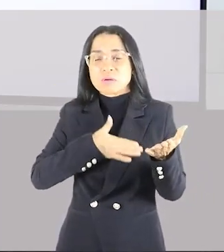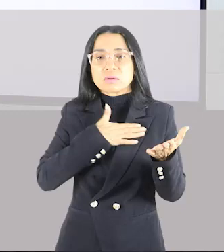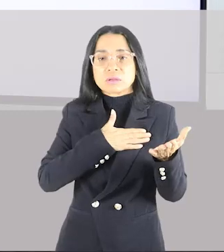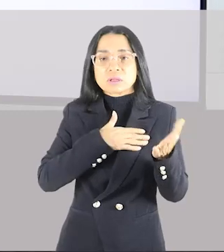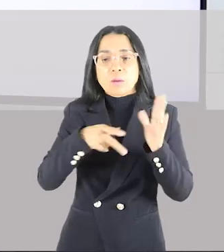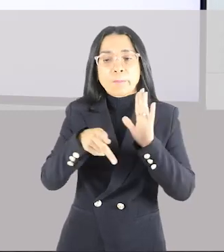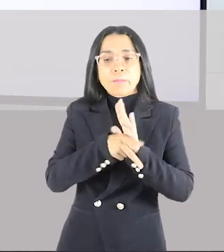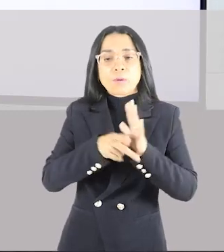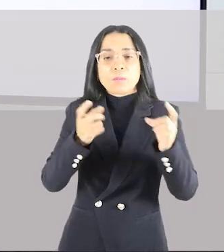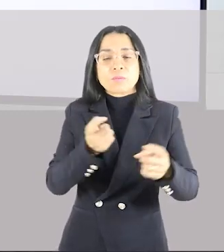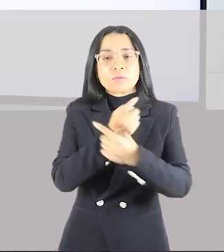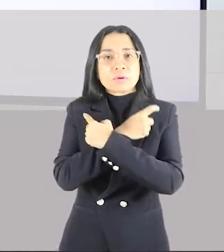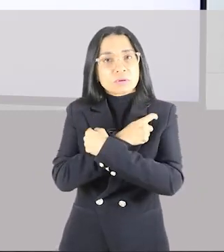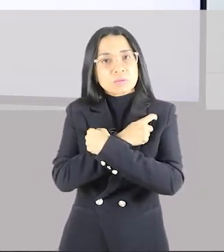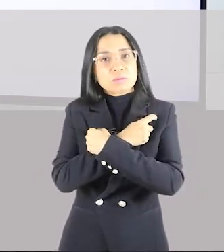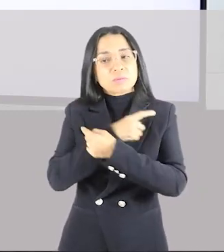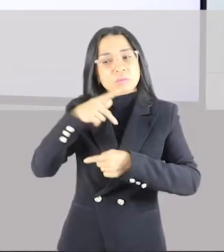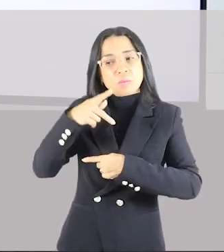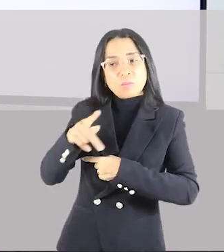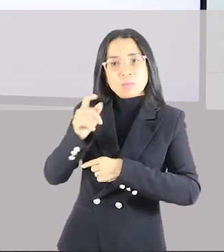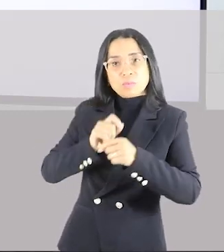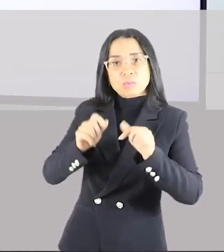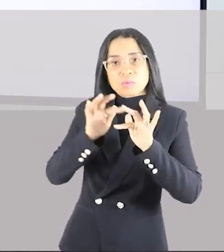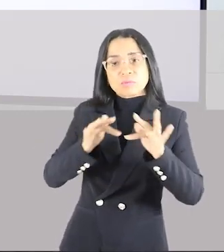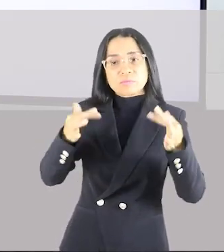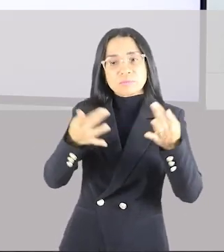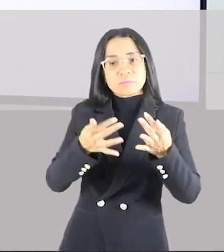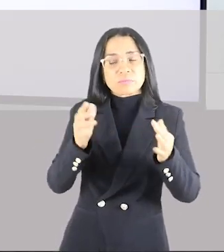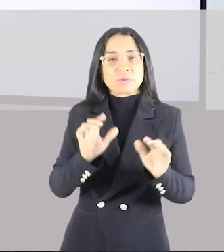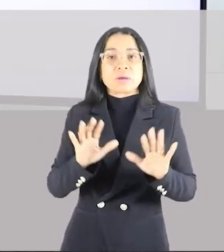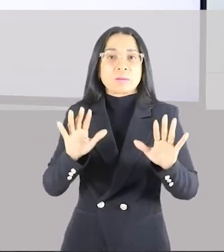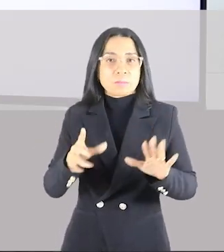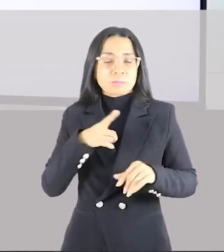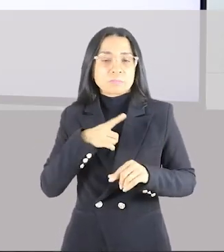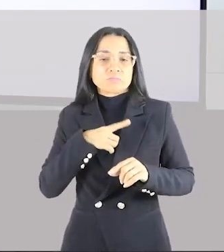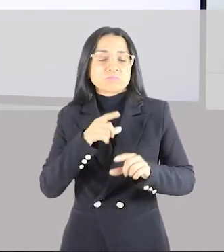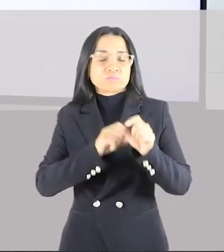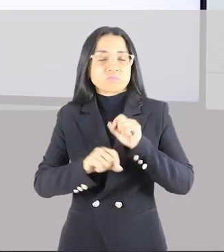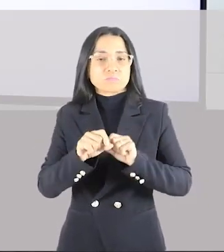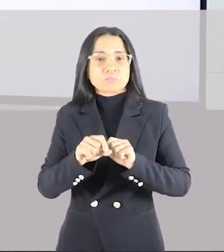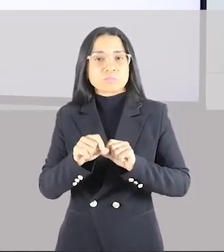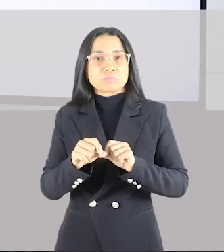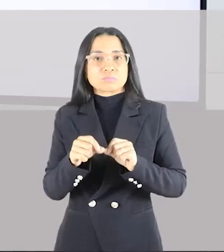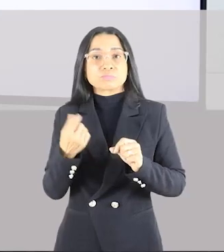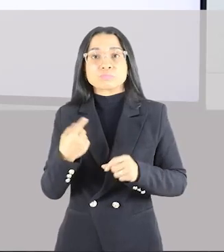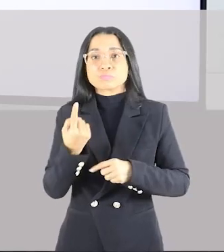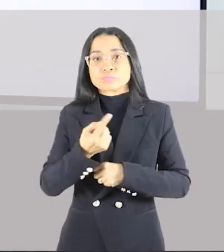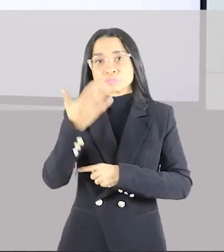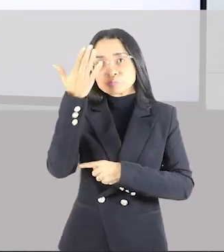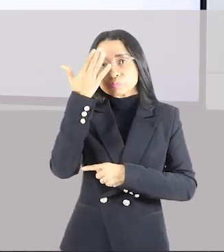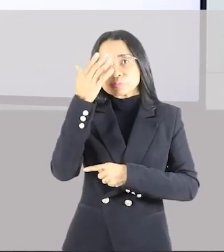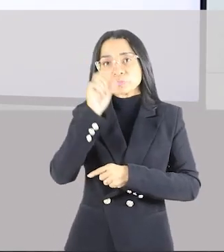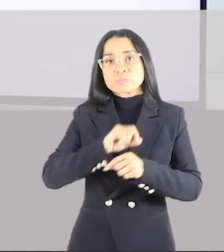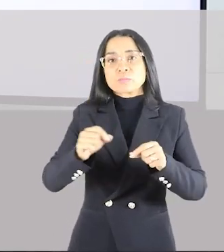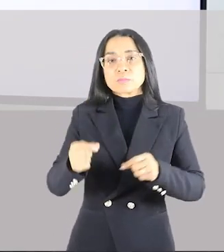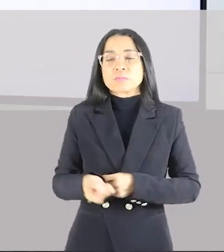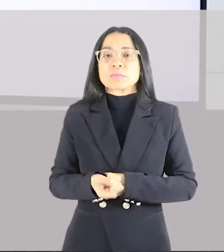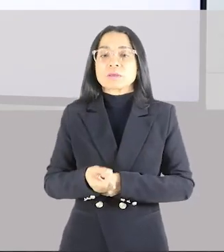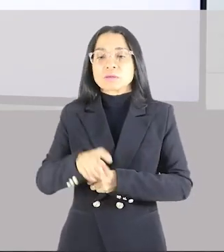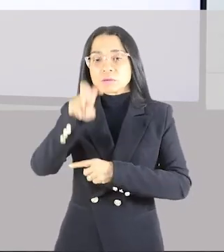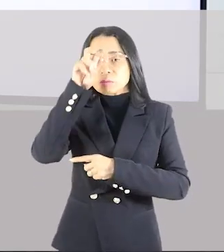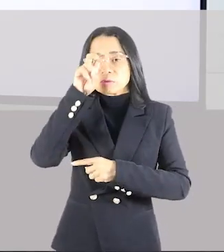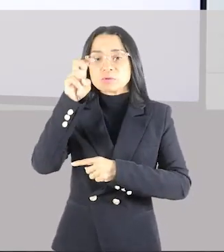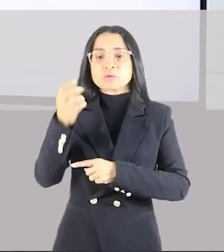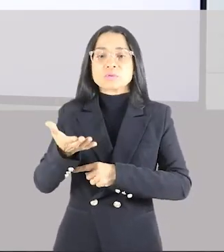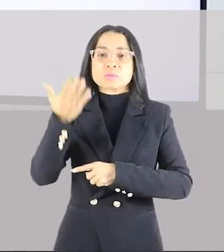família. Então, assim funcionava esse artesanato, mas existia. Até porque nós vamos compreender que o Egito Antigo ele vai